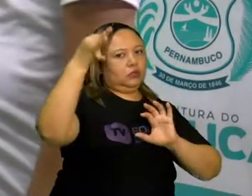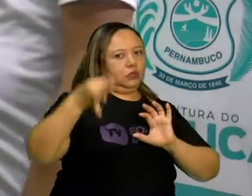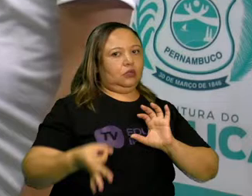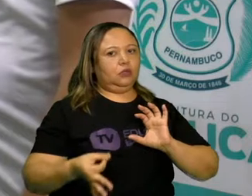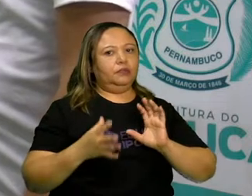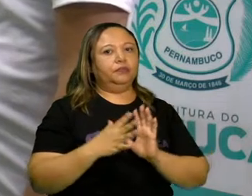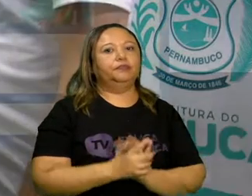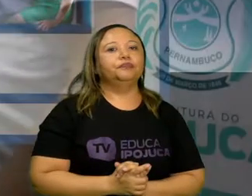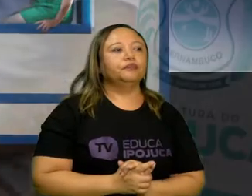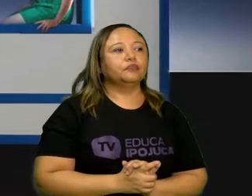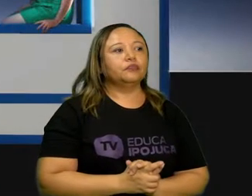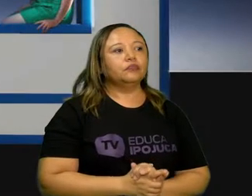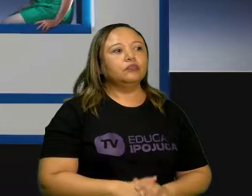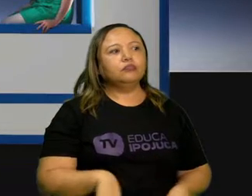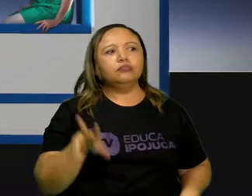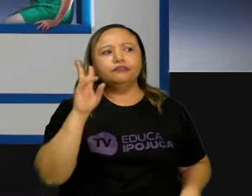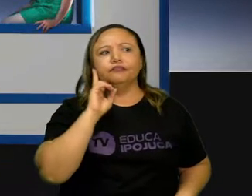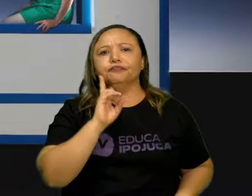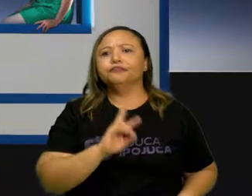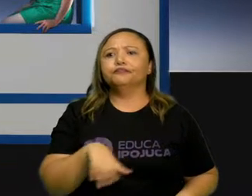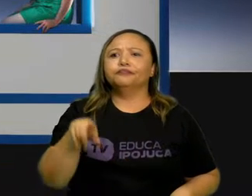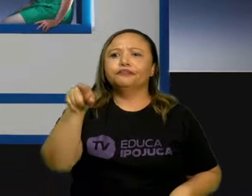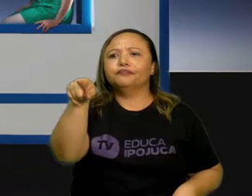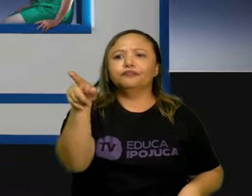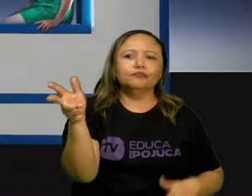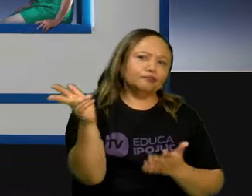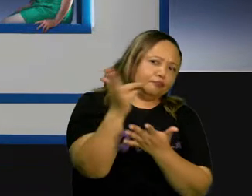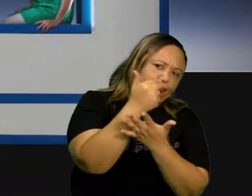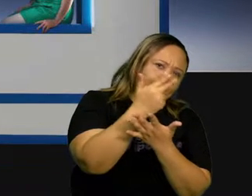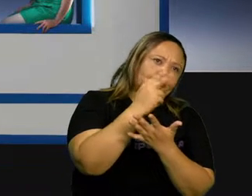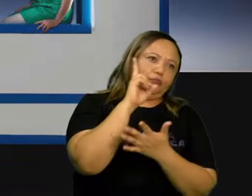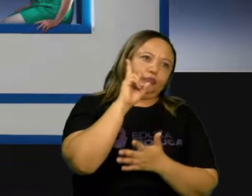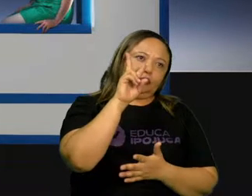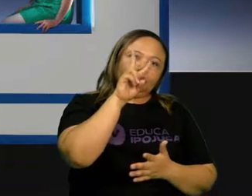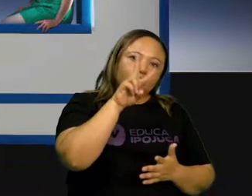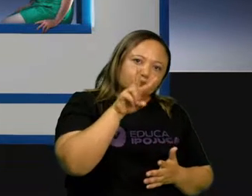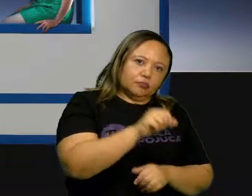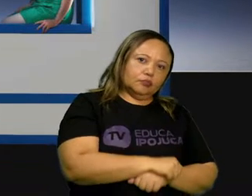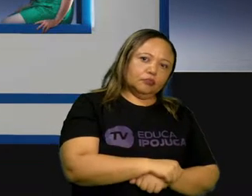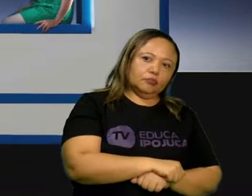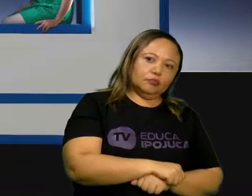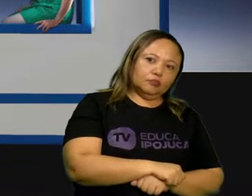O que será que ele está vendo? Veja, ele está assim.